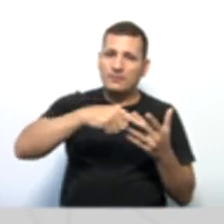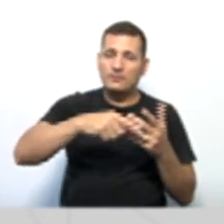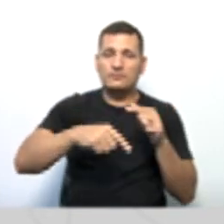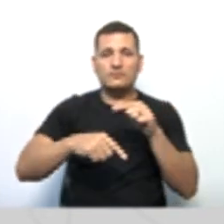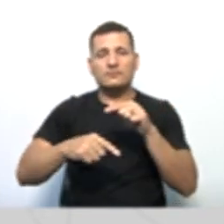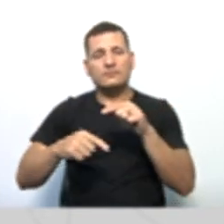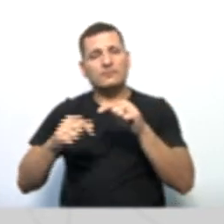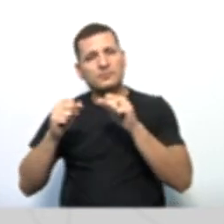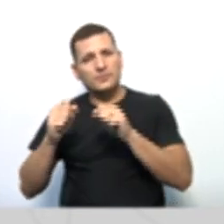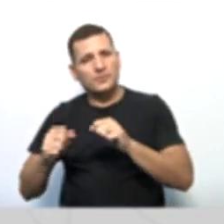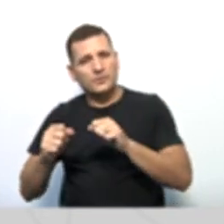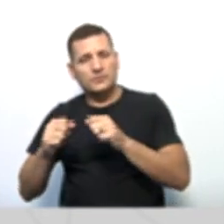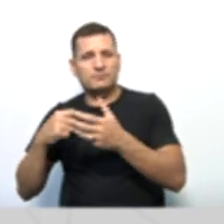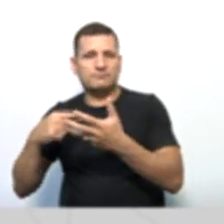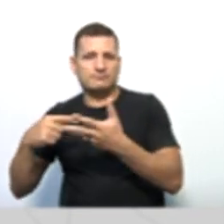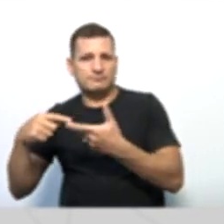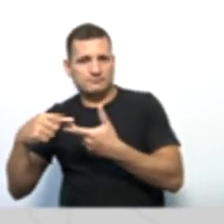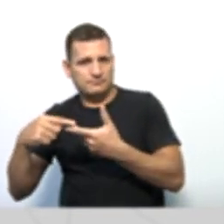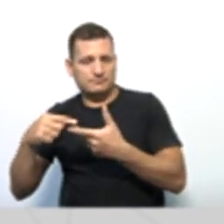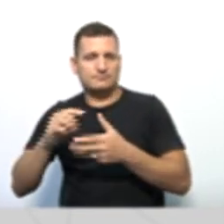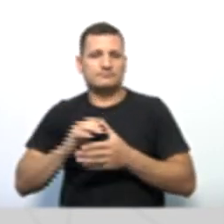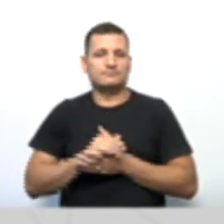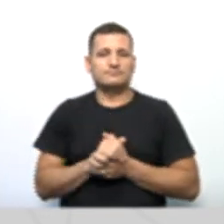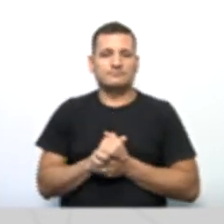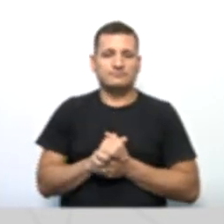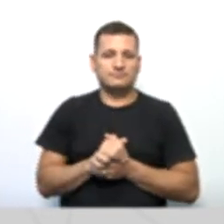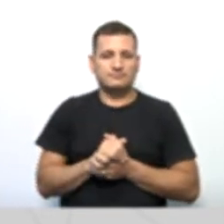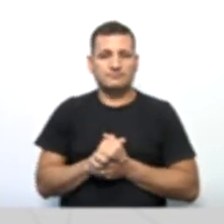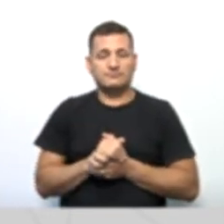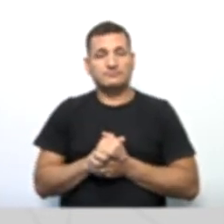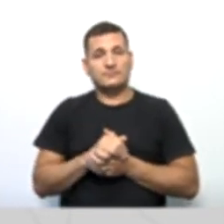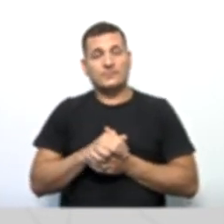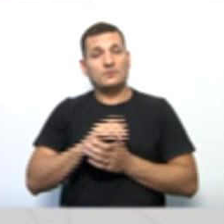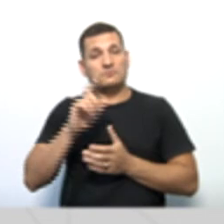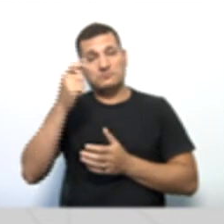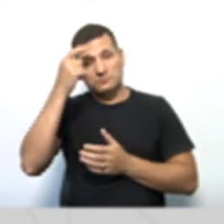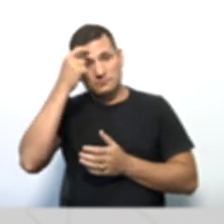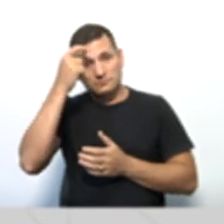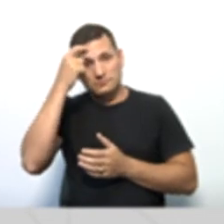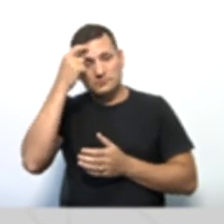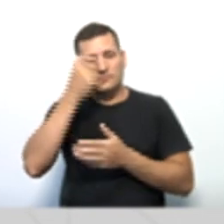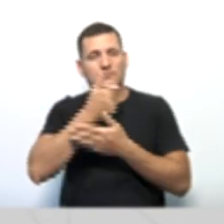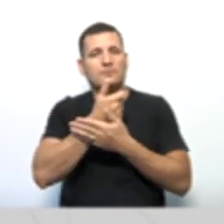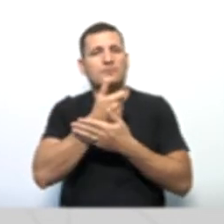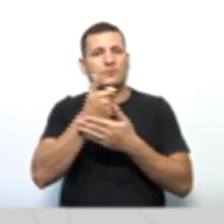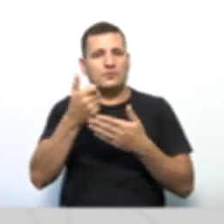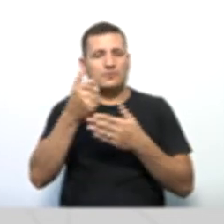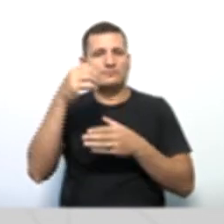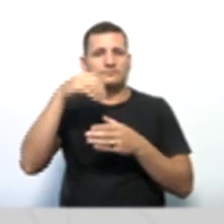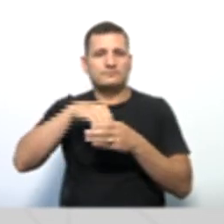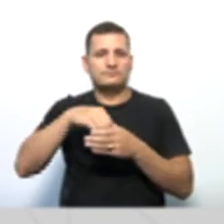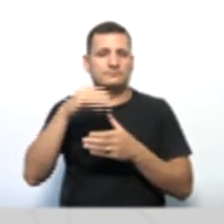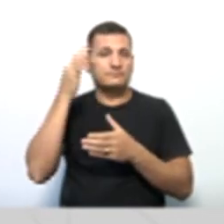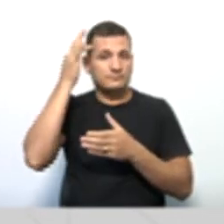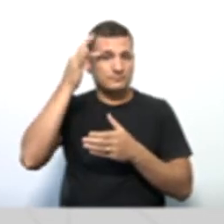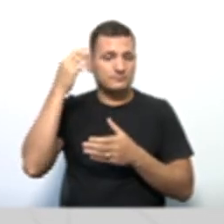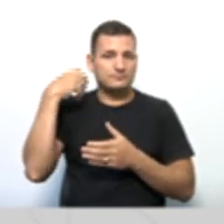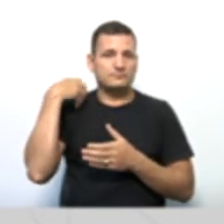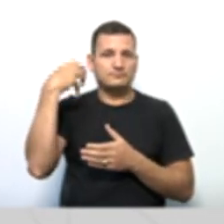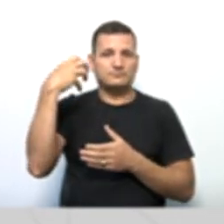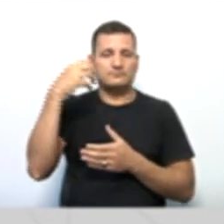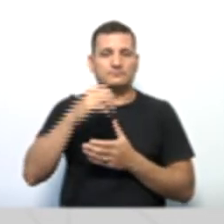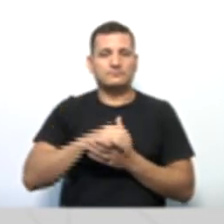é errado, que nos impede de praticar o mal. Essa é a consciência moral que foi introduzida na filosofia por